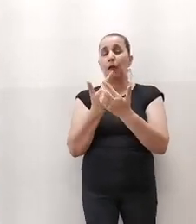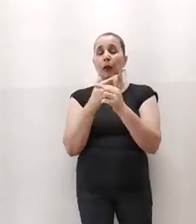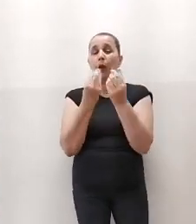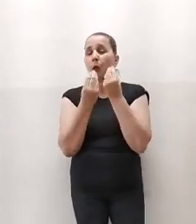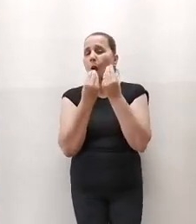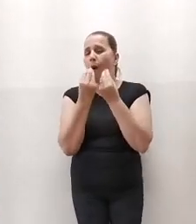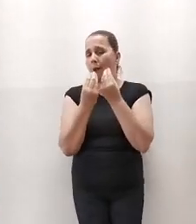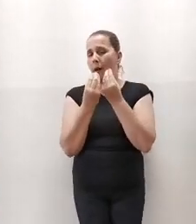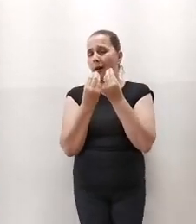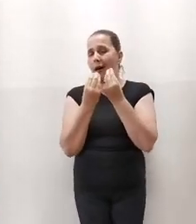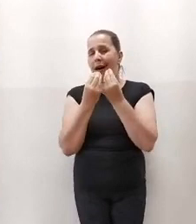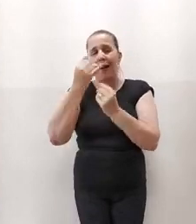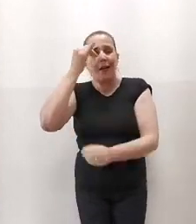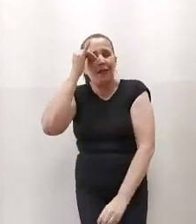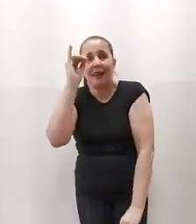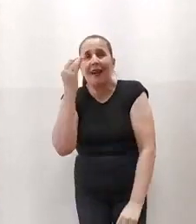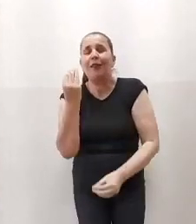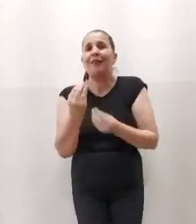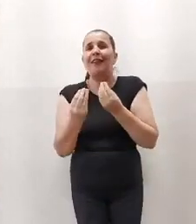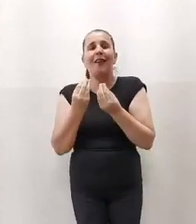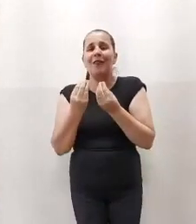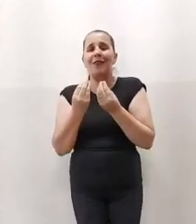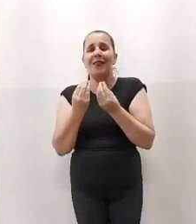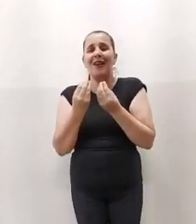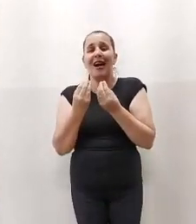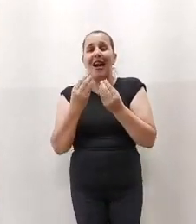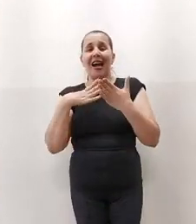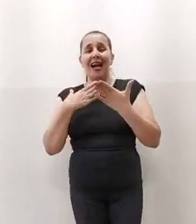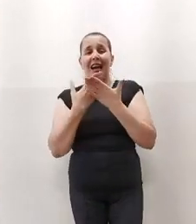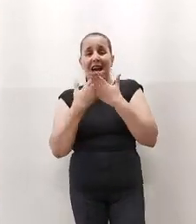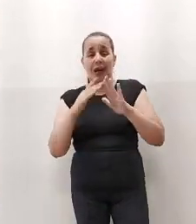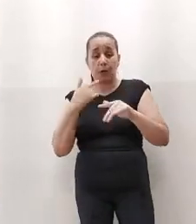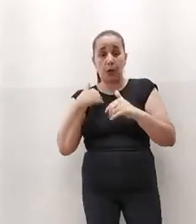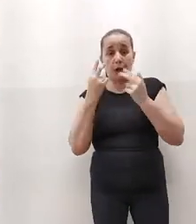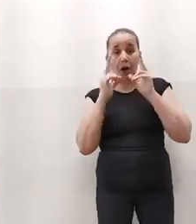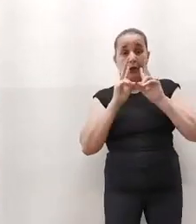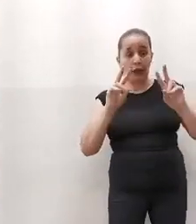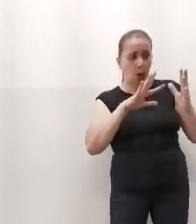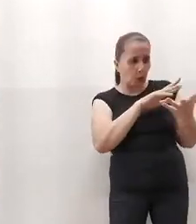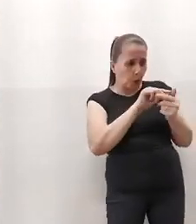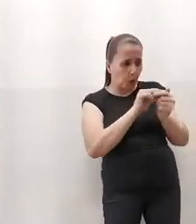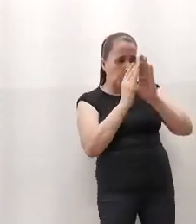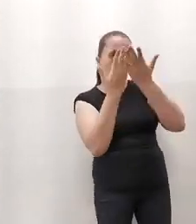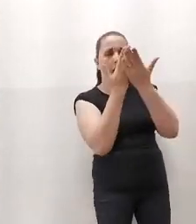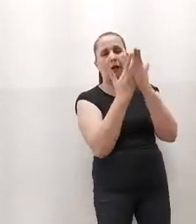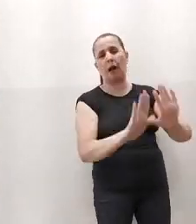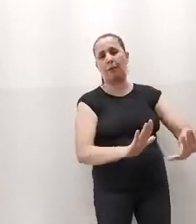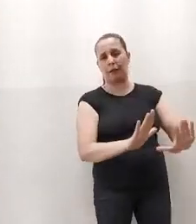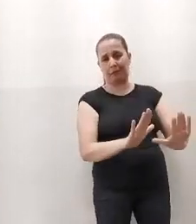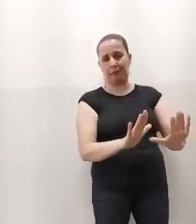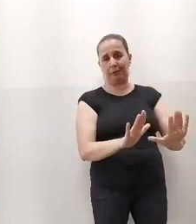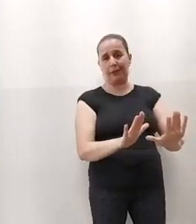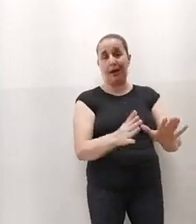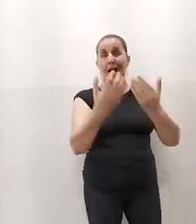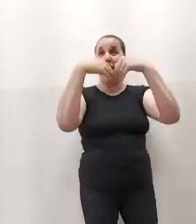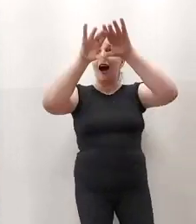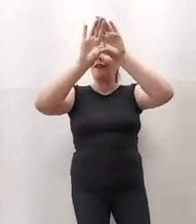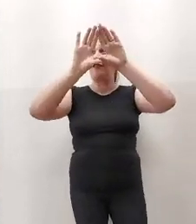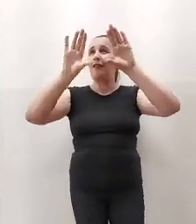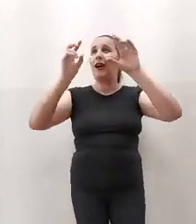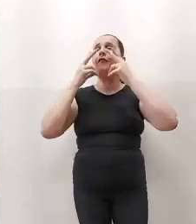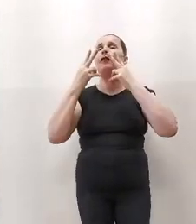invariavelmente, inevitavelmente, ela acaba com a nossa visão terrena. A visão do céu é